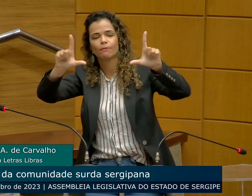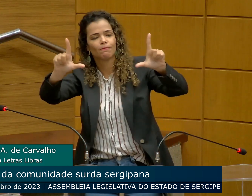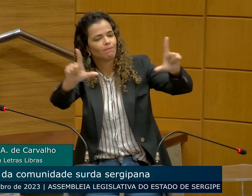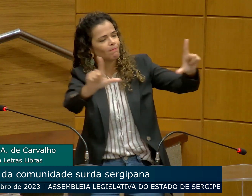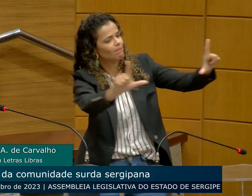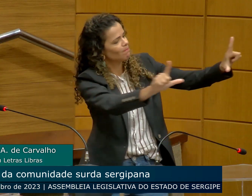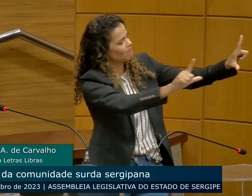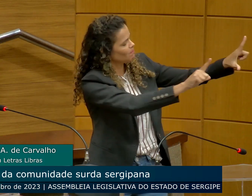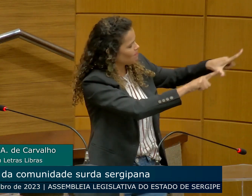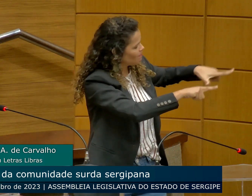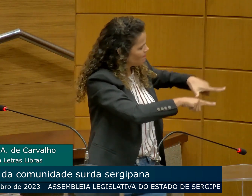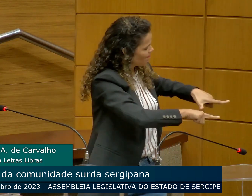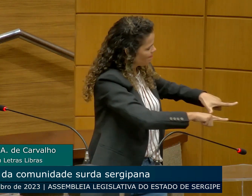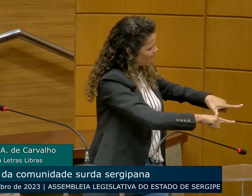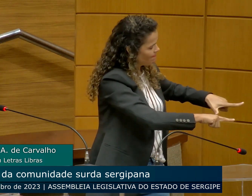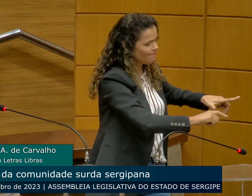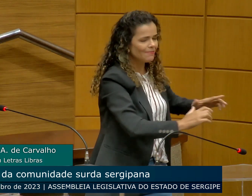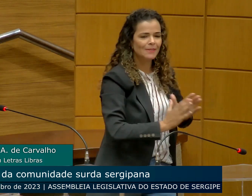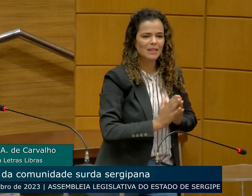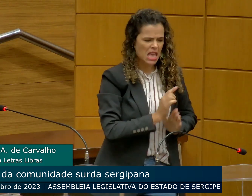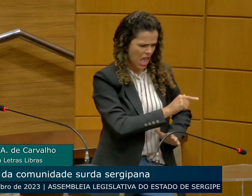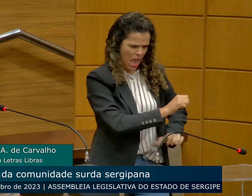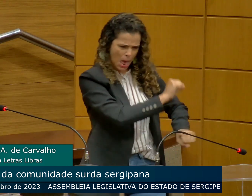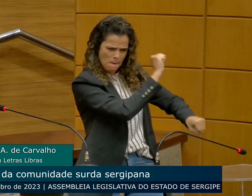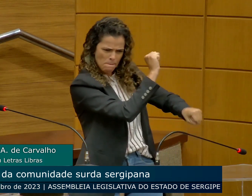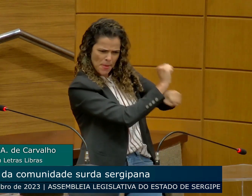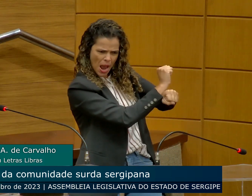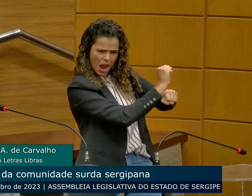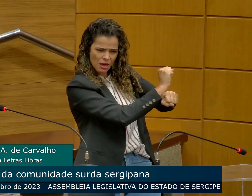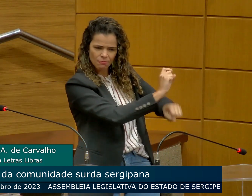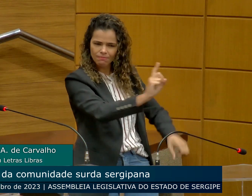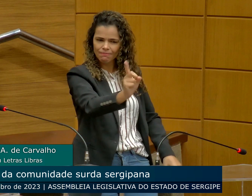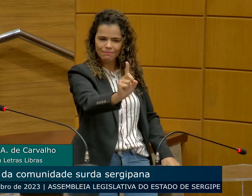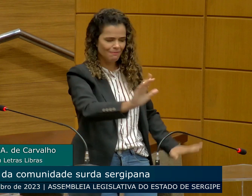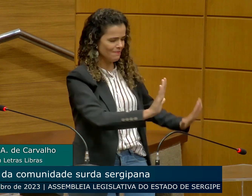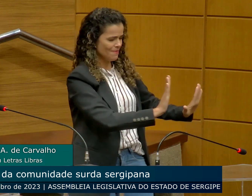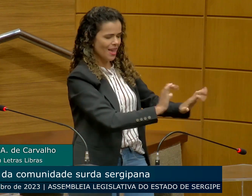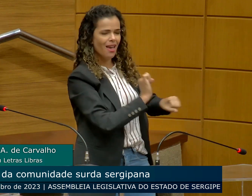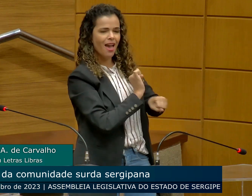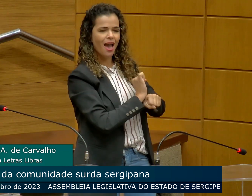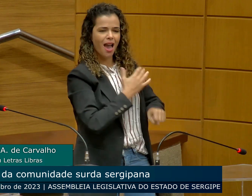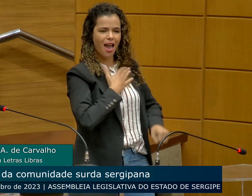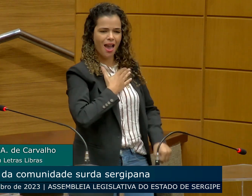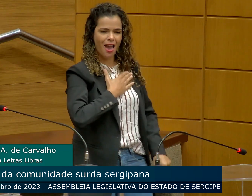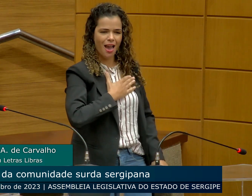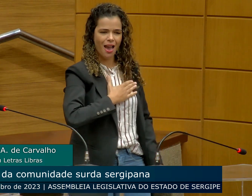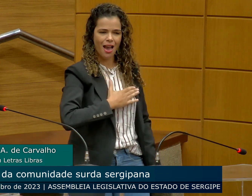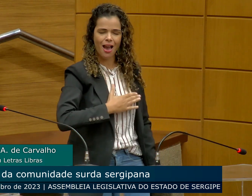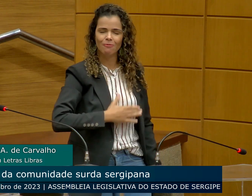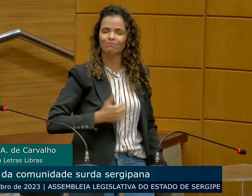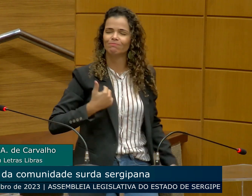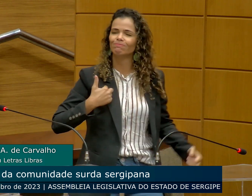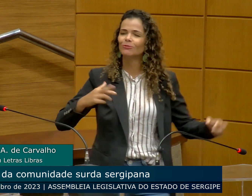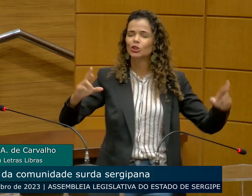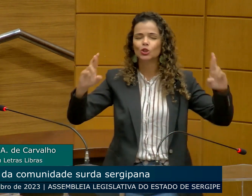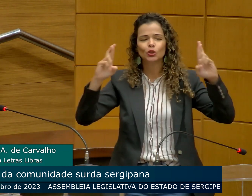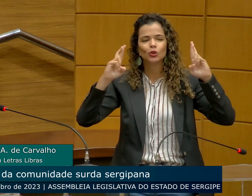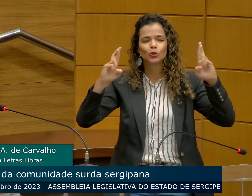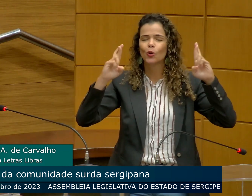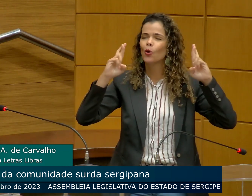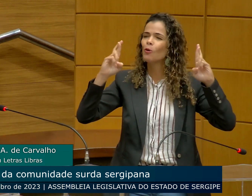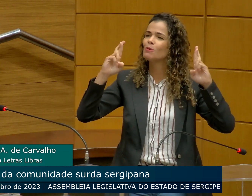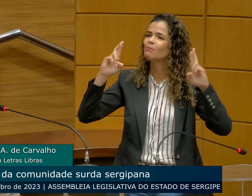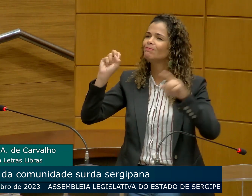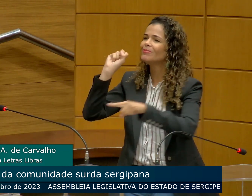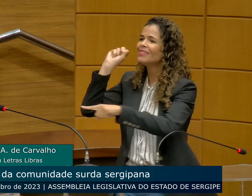foi honrado, né? E eu iria fazer a mesma coisa. Eu dou muito valor ao meu diploma. Eu amo, né, ter feito